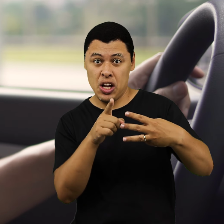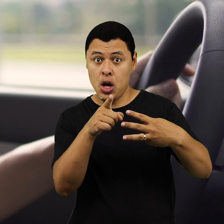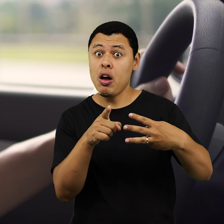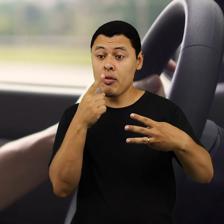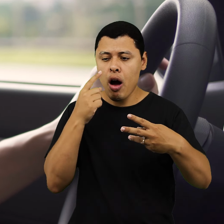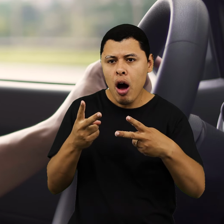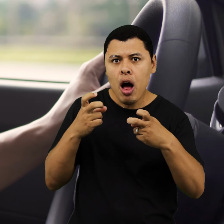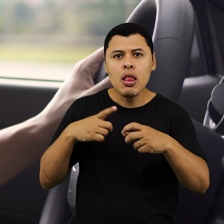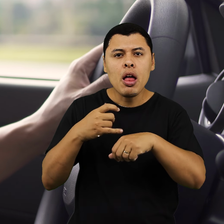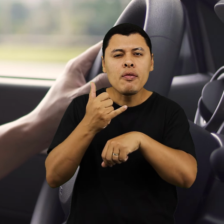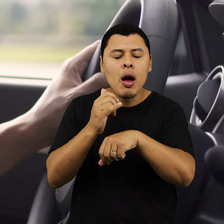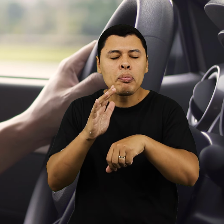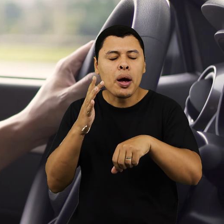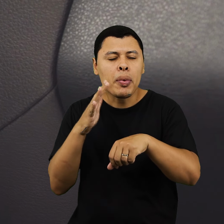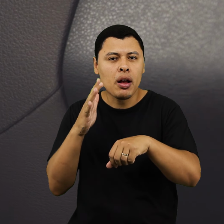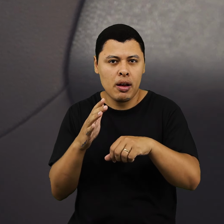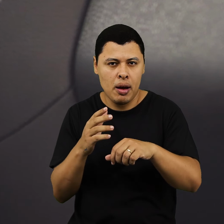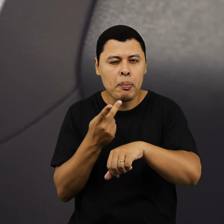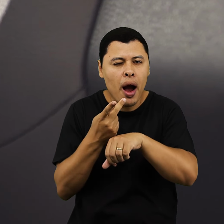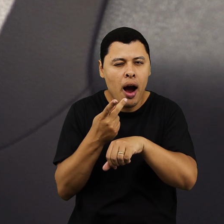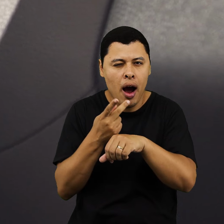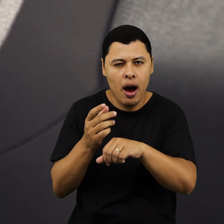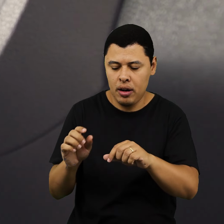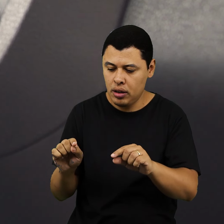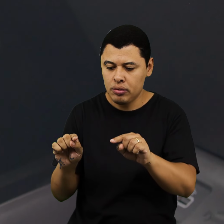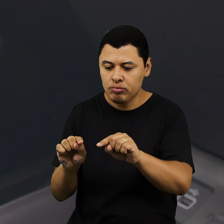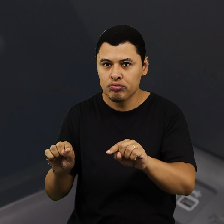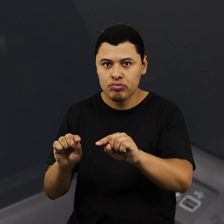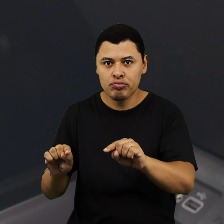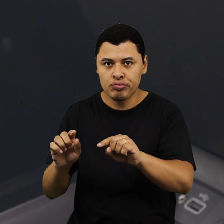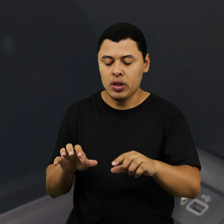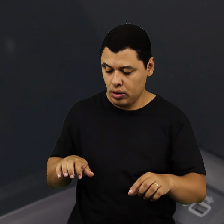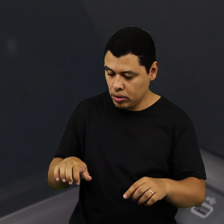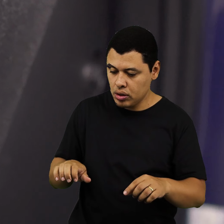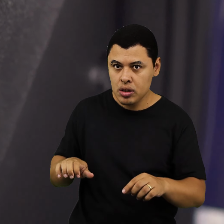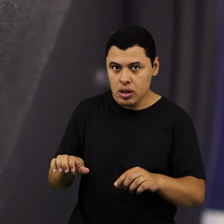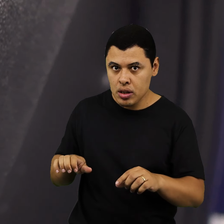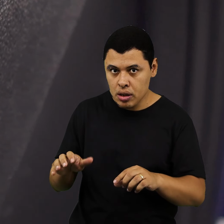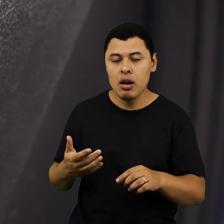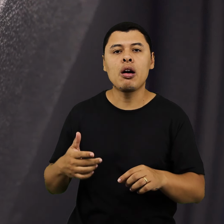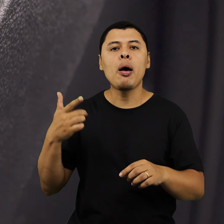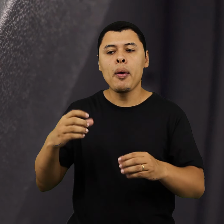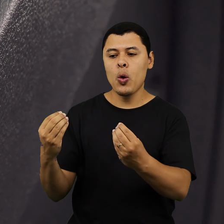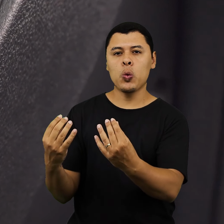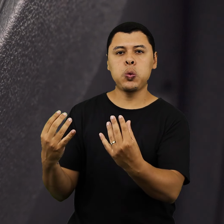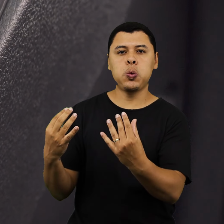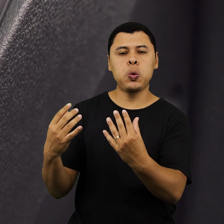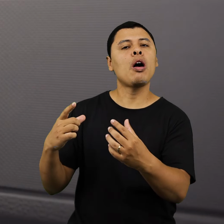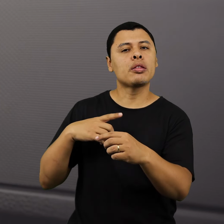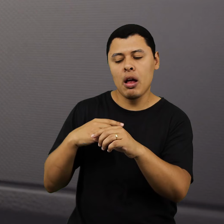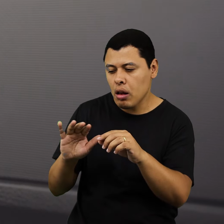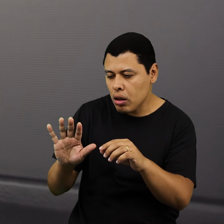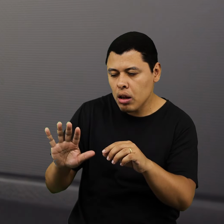detalhes cromados, por exemplo, em volta aqui do sistema de ventilação, da manopla de câmbio, da saída de ventilação nas extremidades do